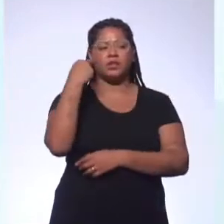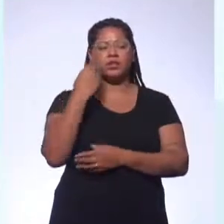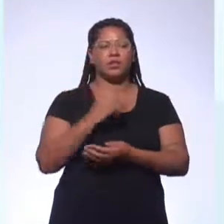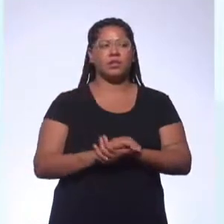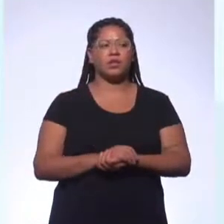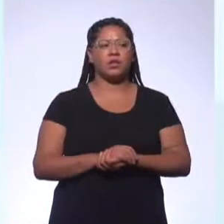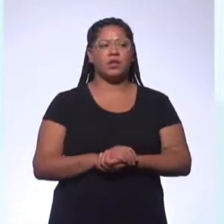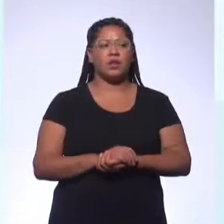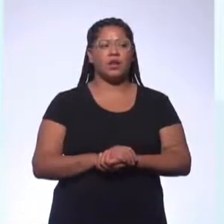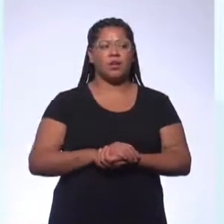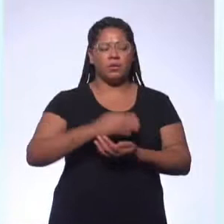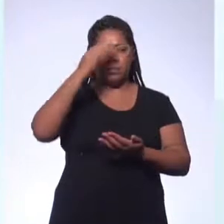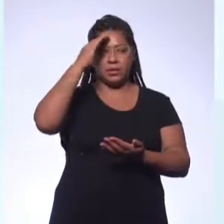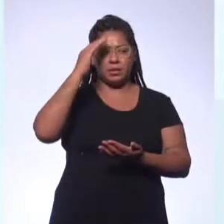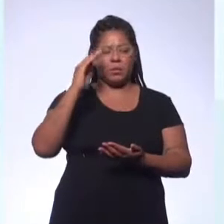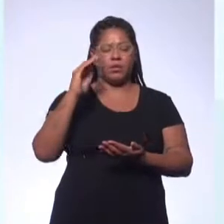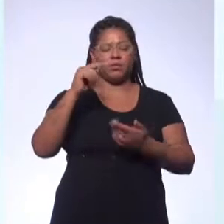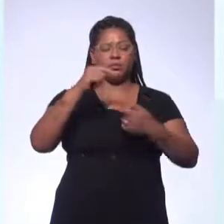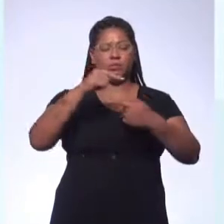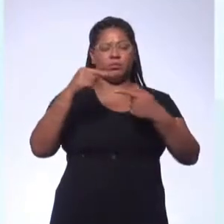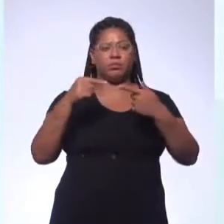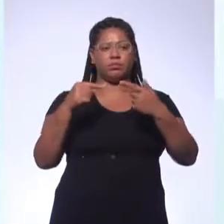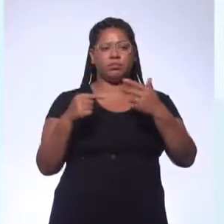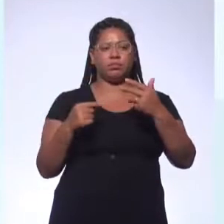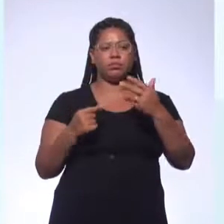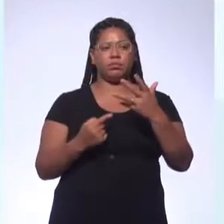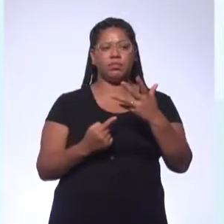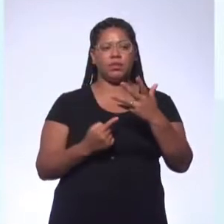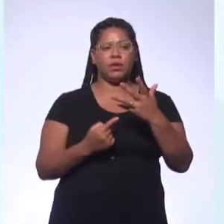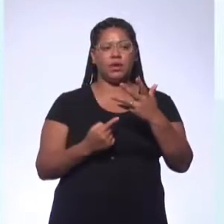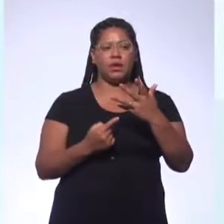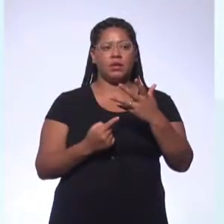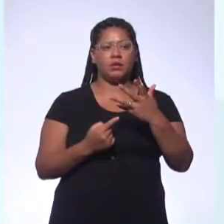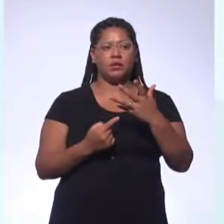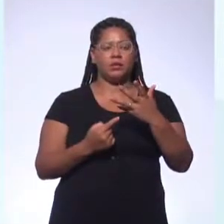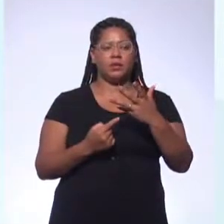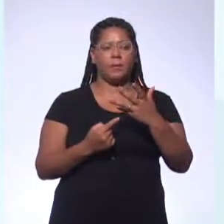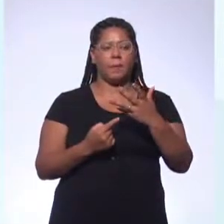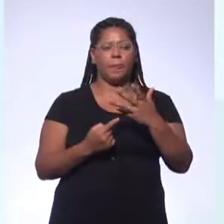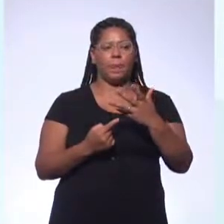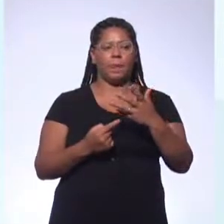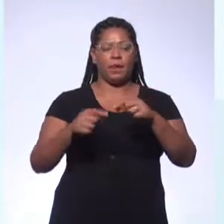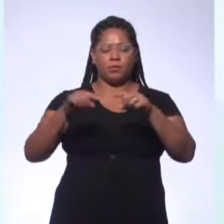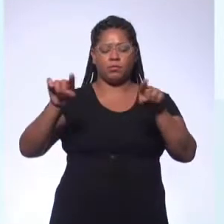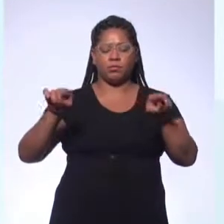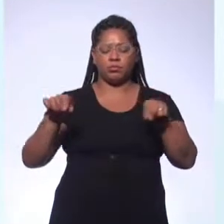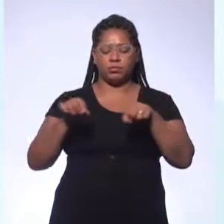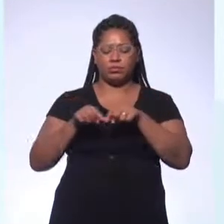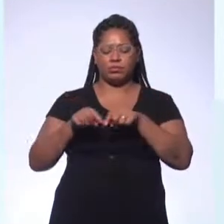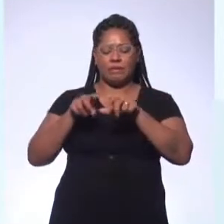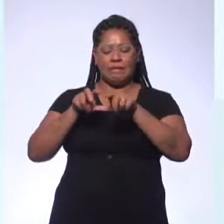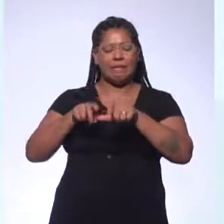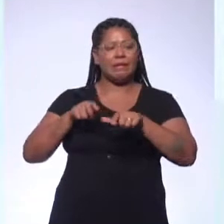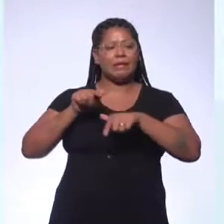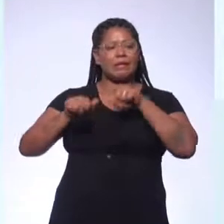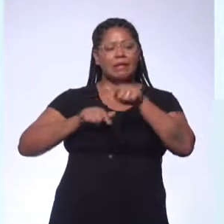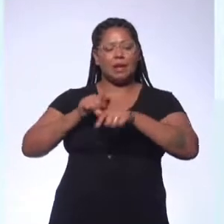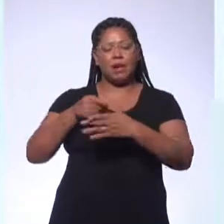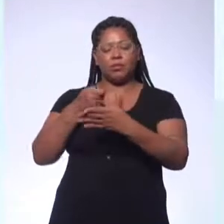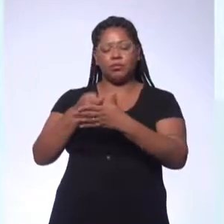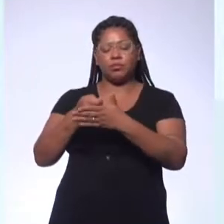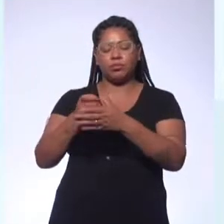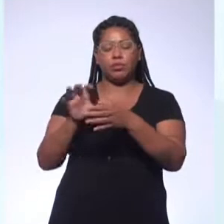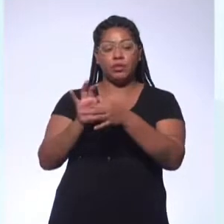principais medidas foram encerrar definitivamente os campos de trabalhos forçados ou colocar fim,